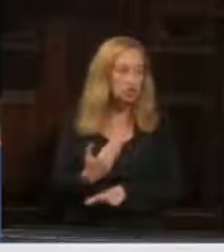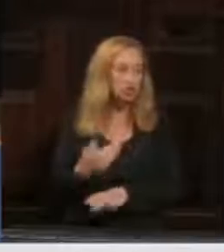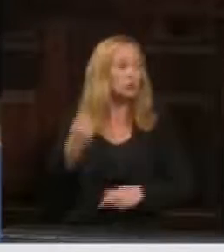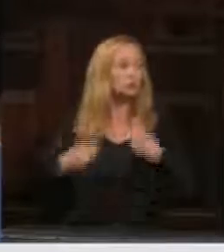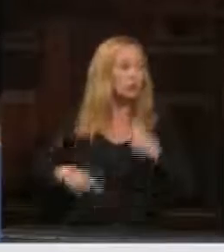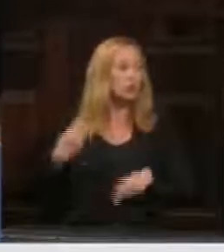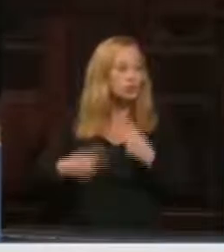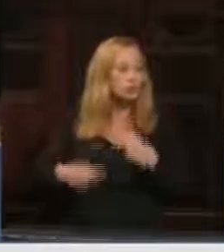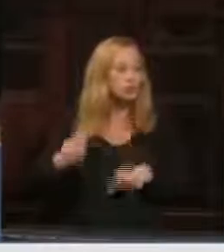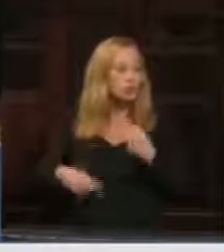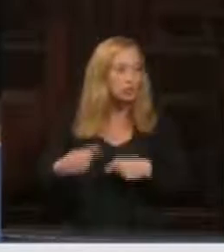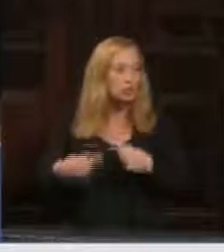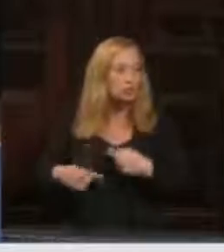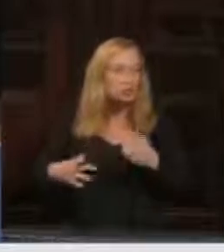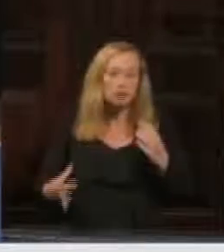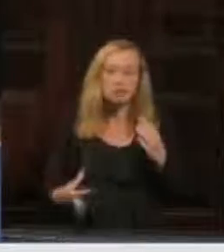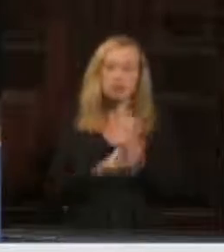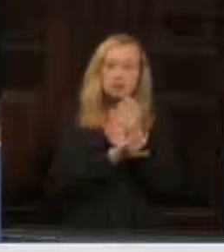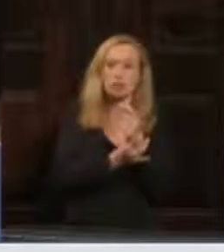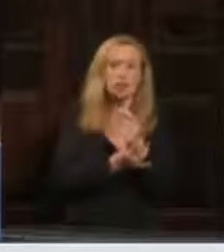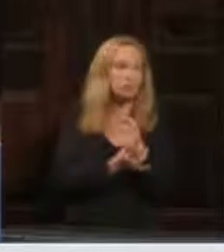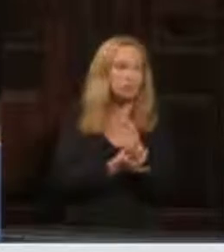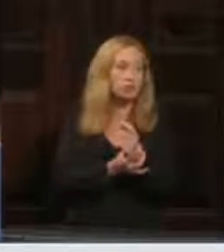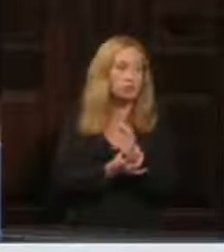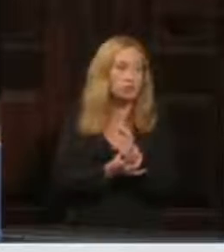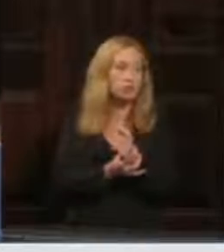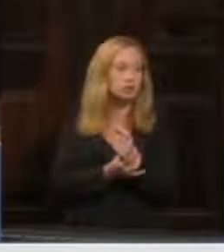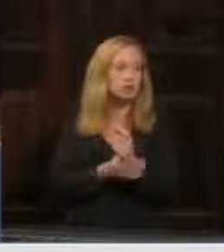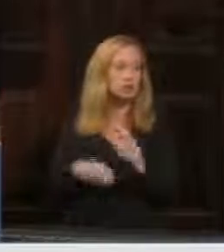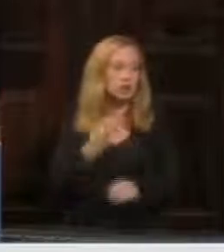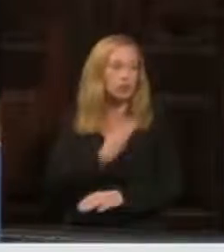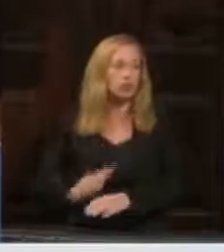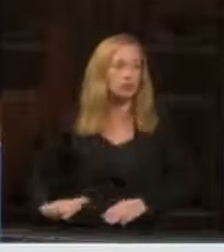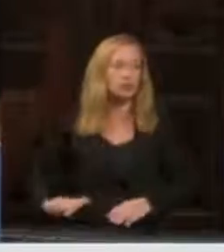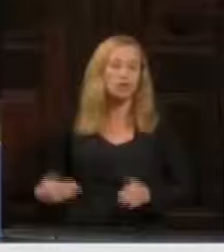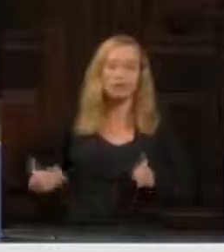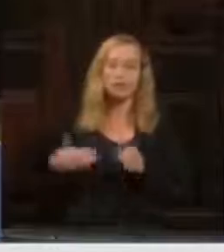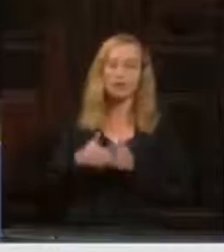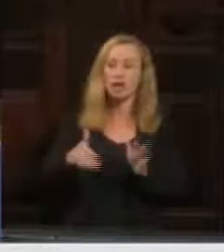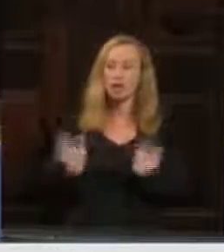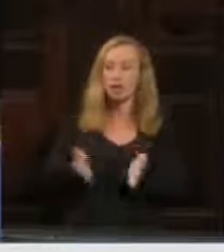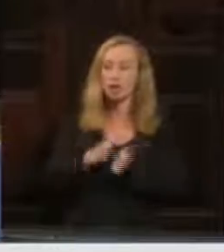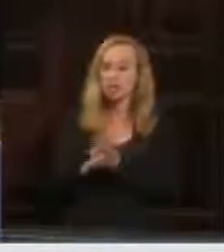política pública de segurança, algo que o governador até agora não apresentou.